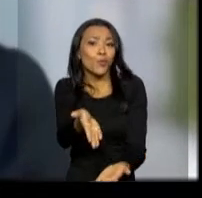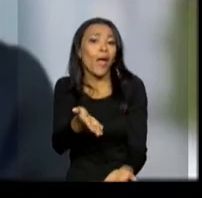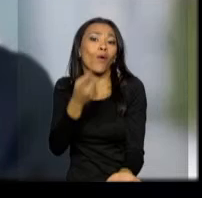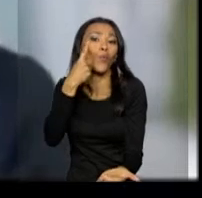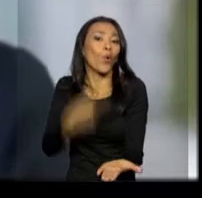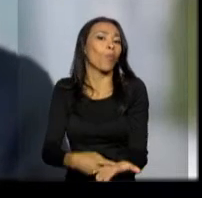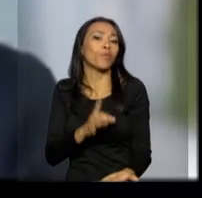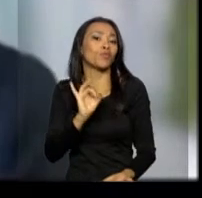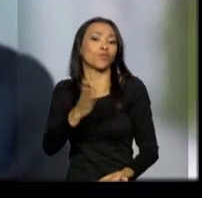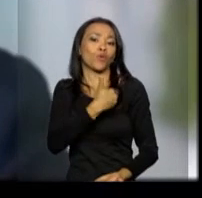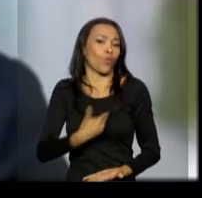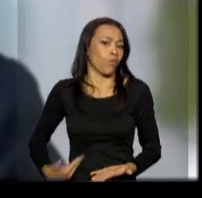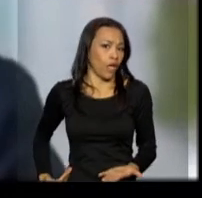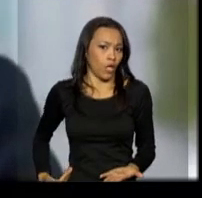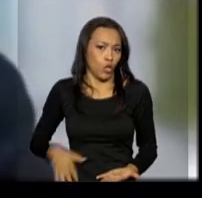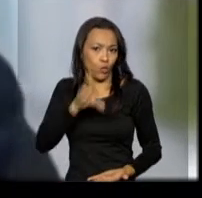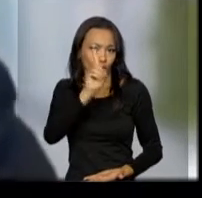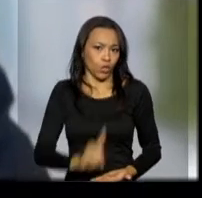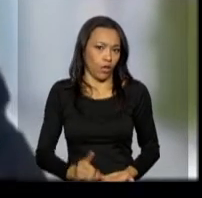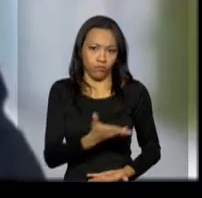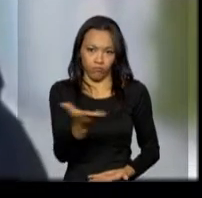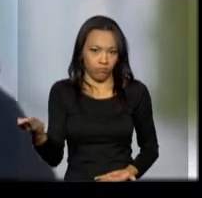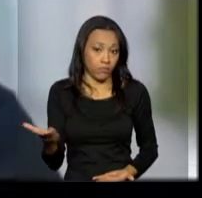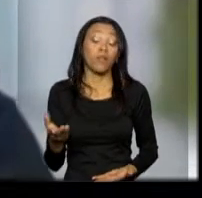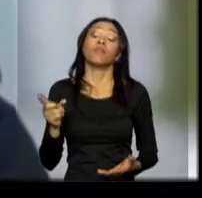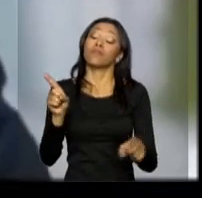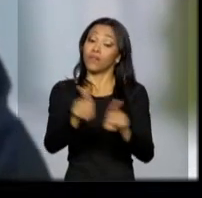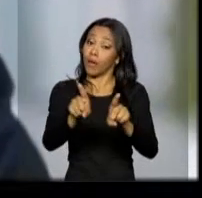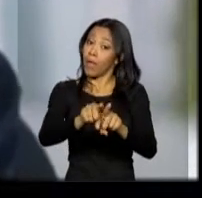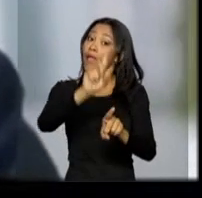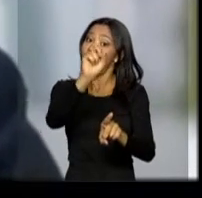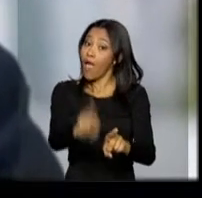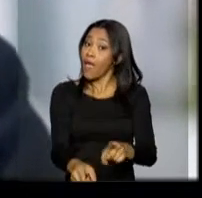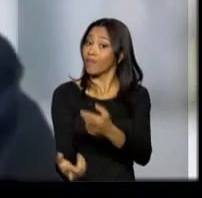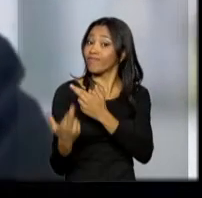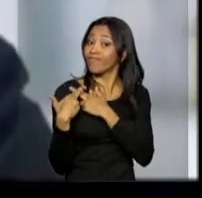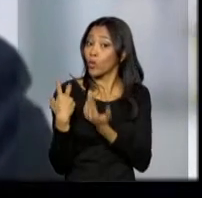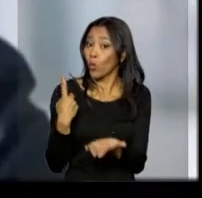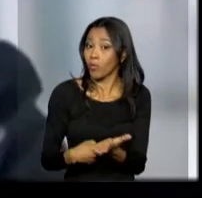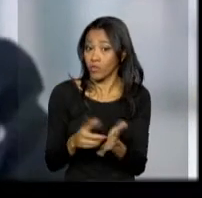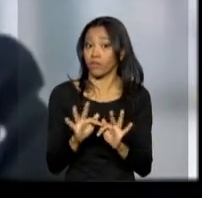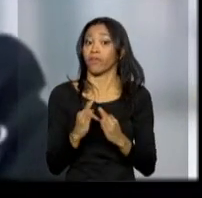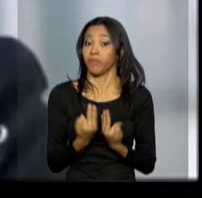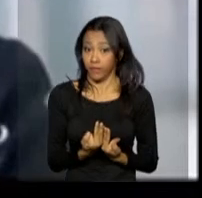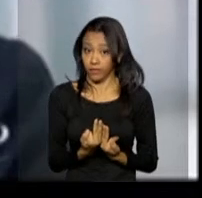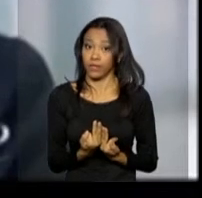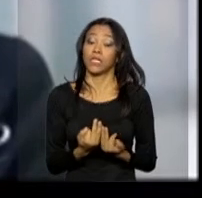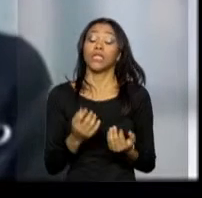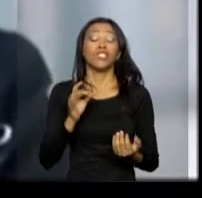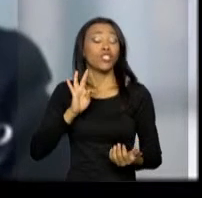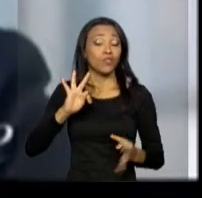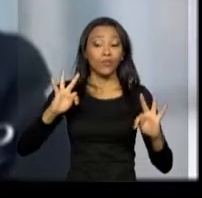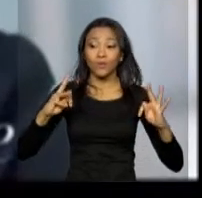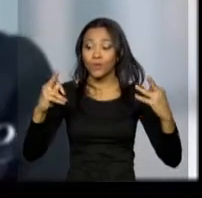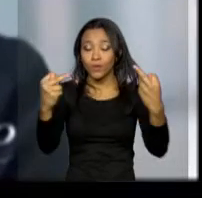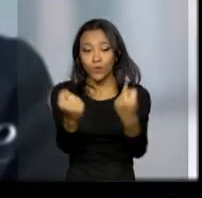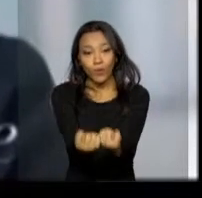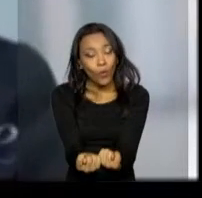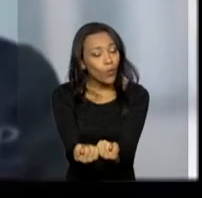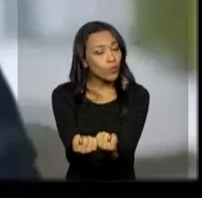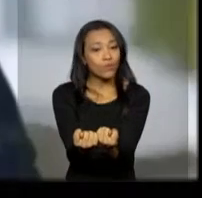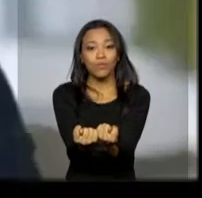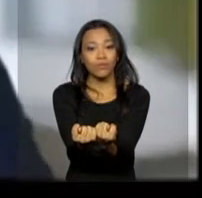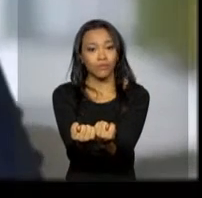do Estado e um direito do cidadão. É também tarefa da família e responsabilidade de todos,